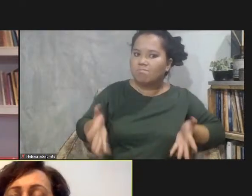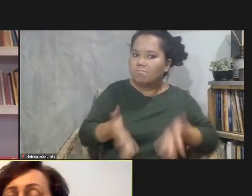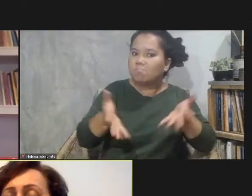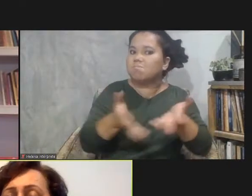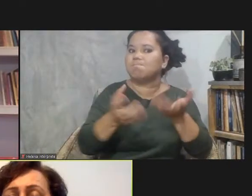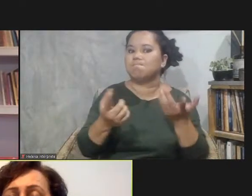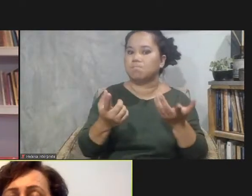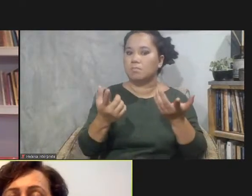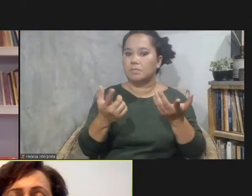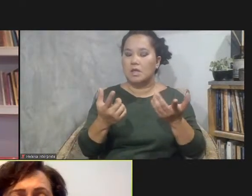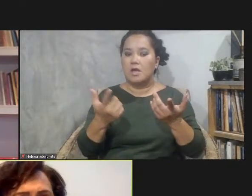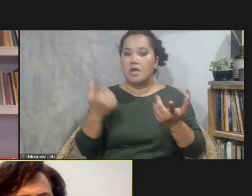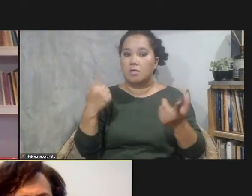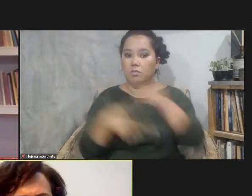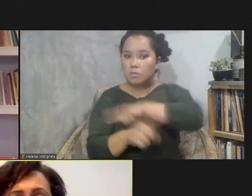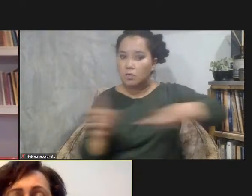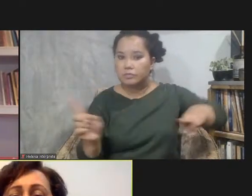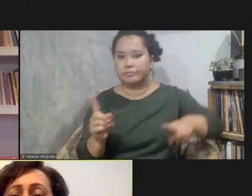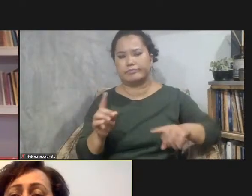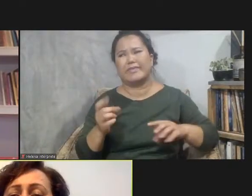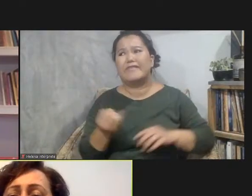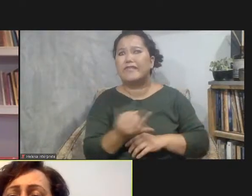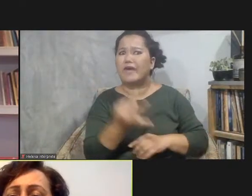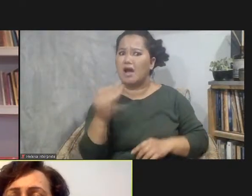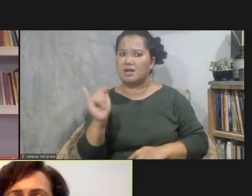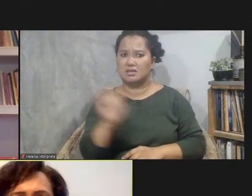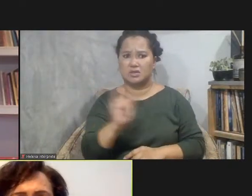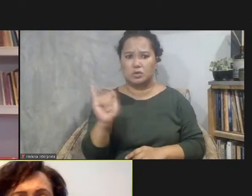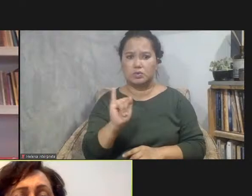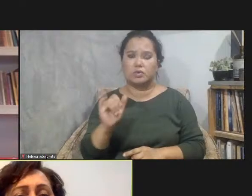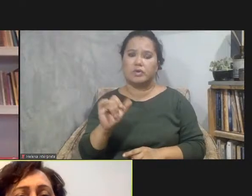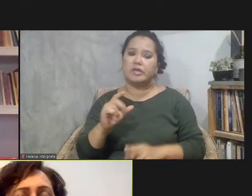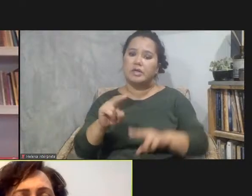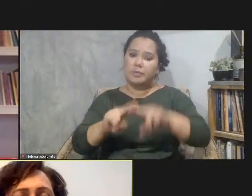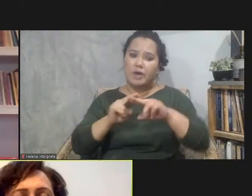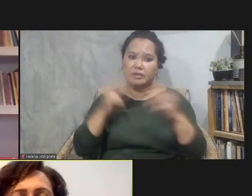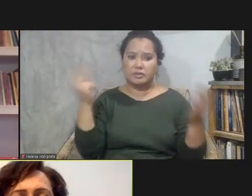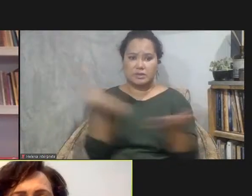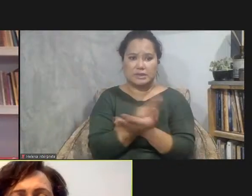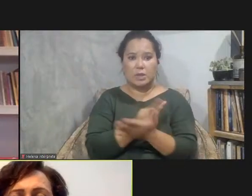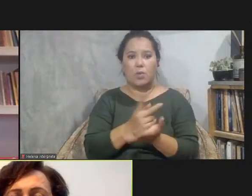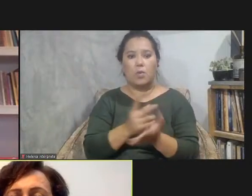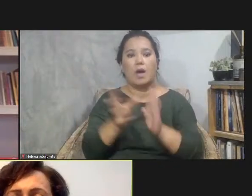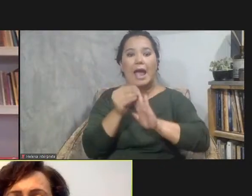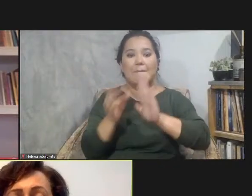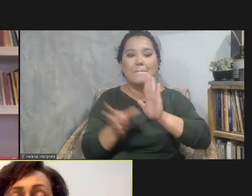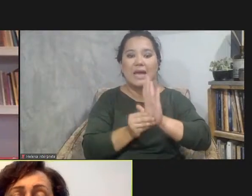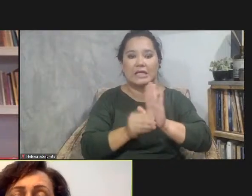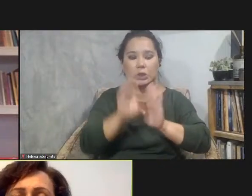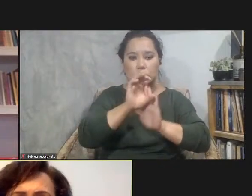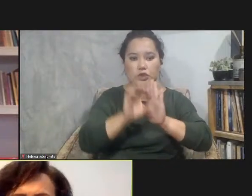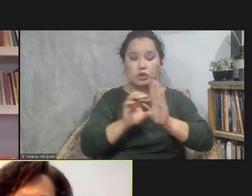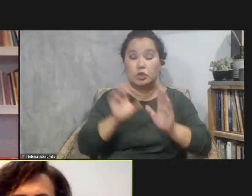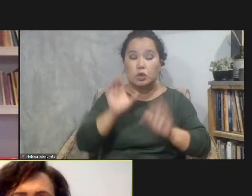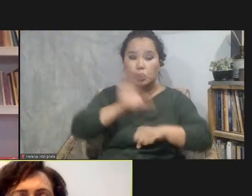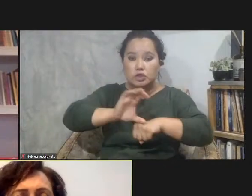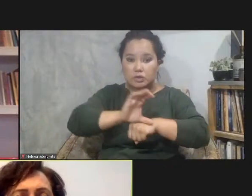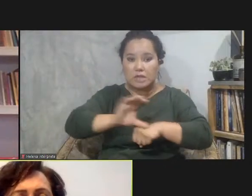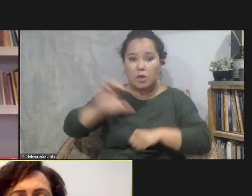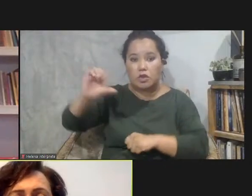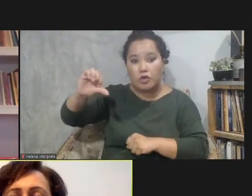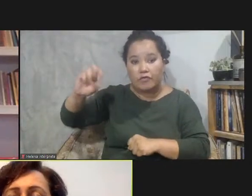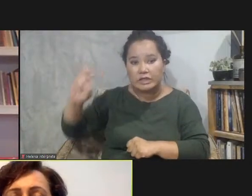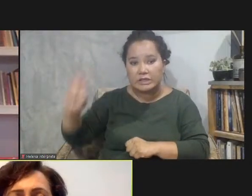da Emenda Constitucional 95, se voltaram para dentro, nós espraiamos a UNB, no recanto